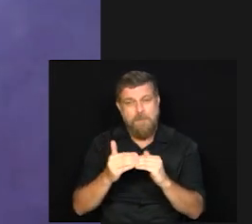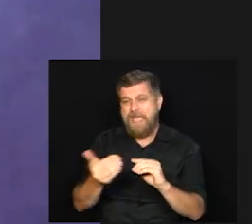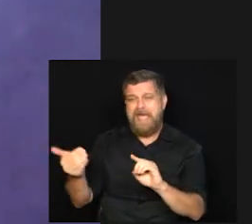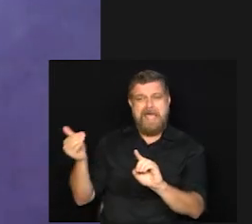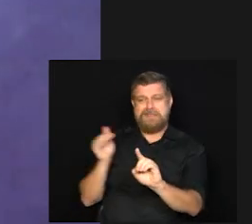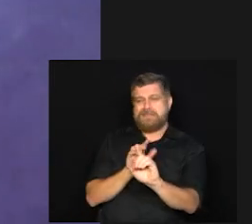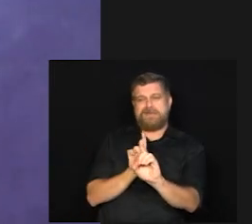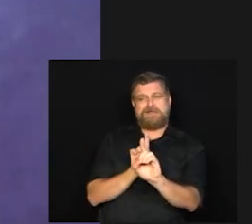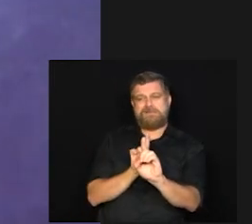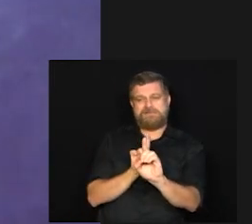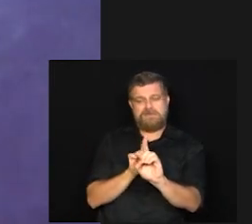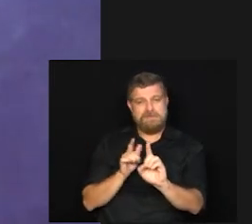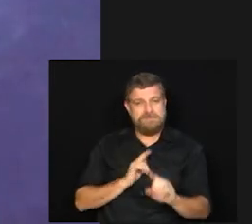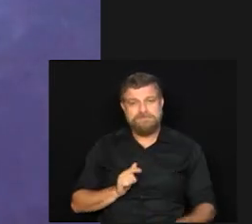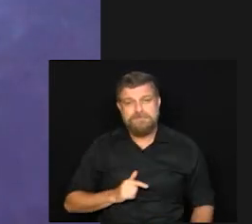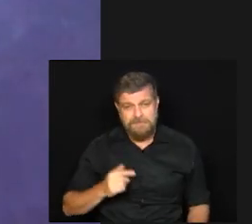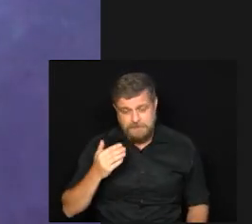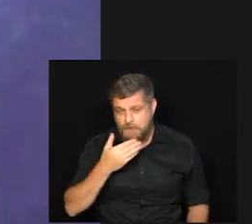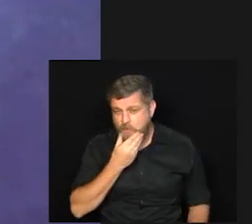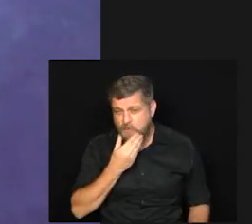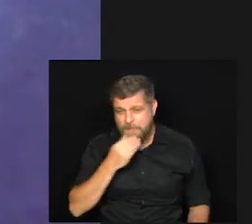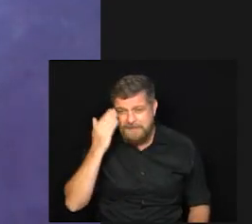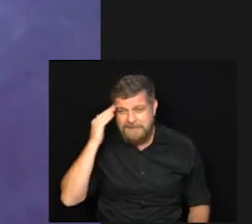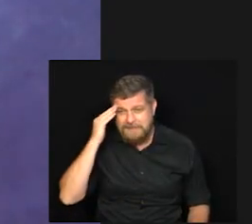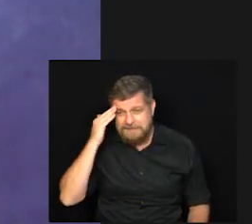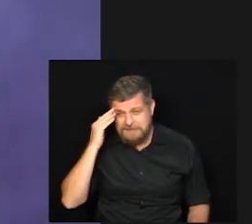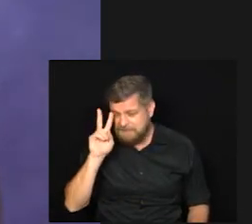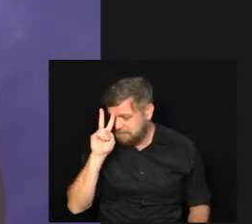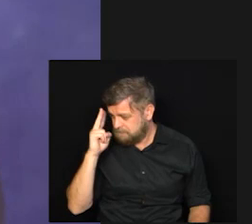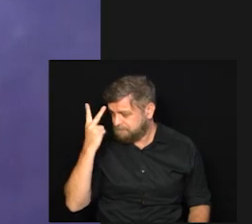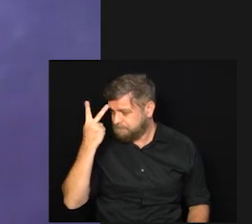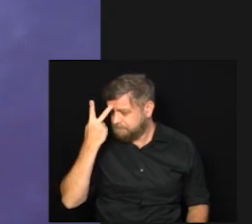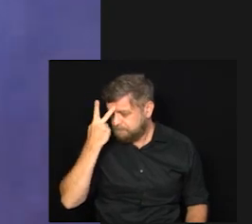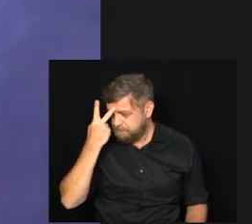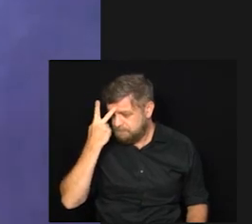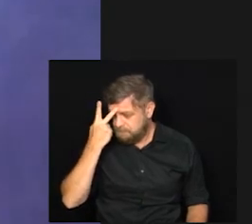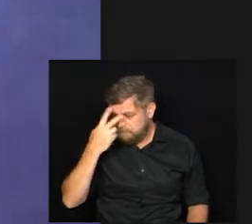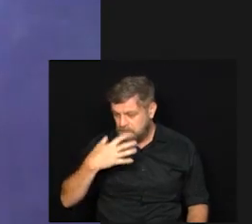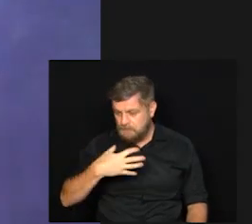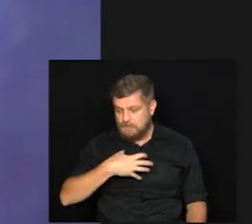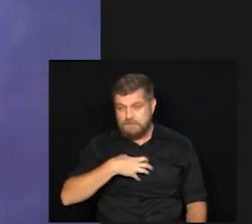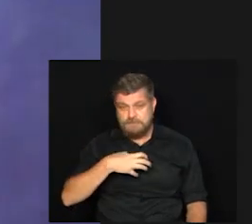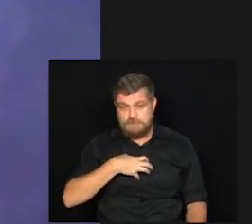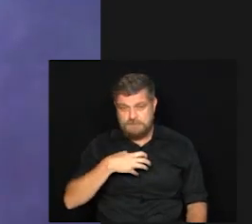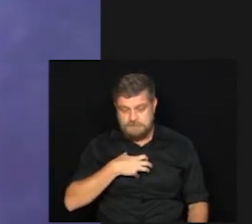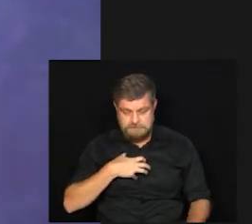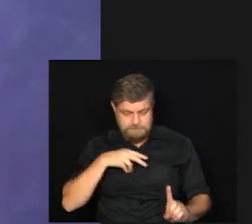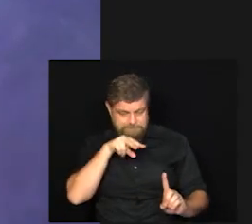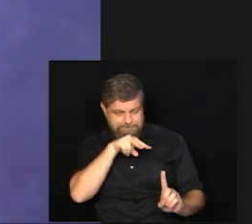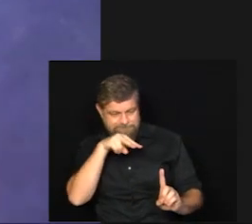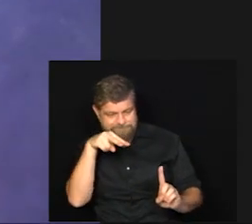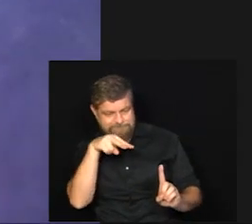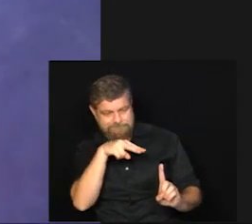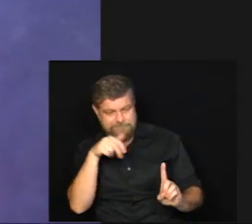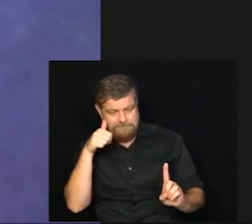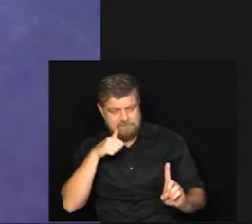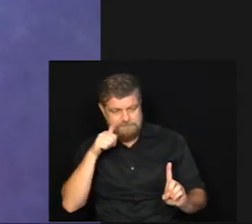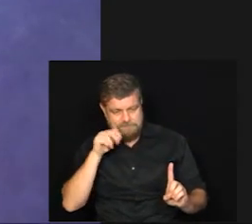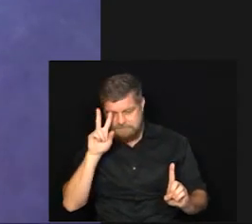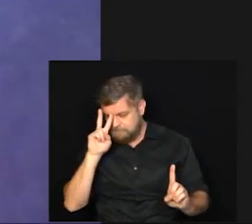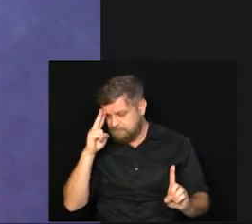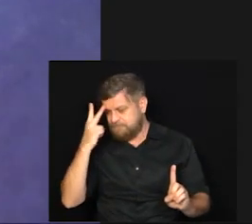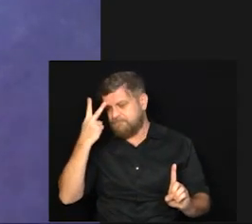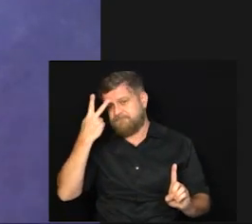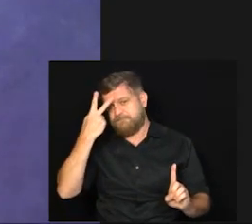que eles entenderem isso, ressignificar isso, o jeito de encarar a mulher vai ser